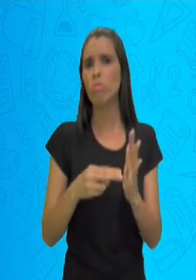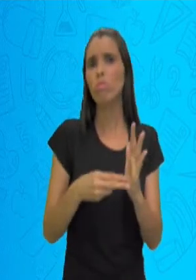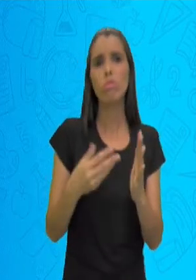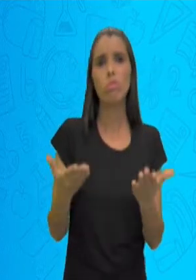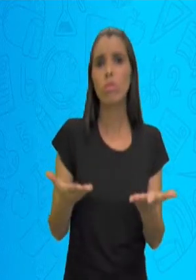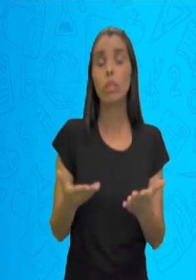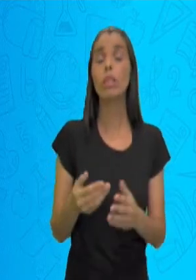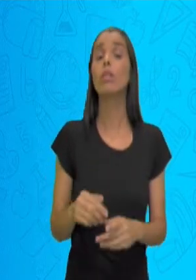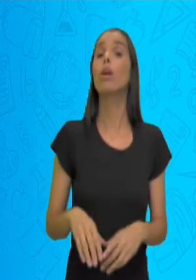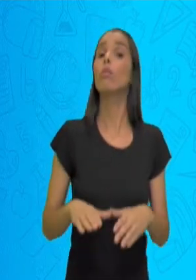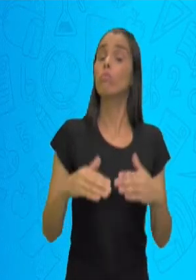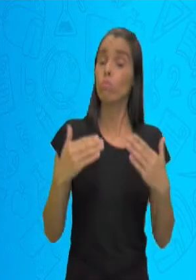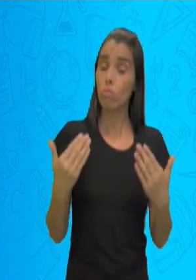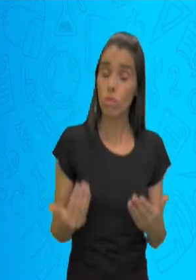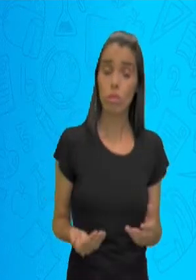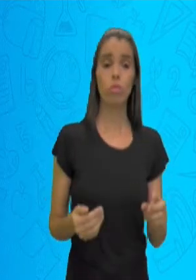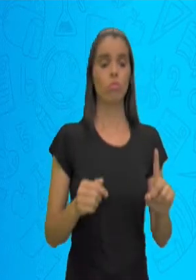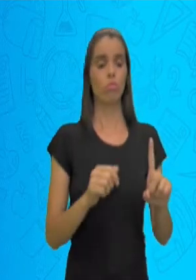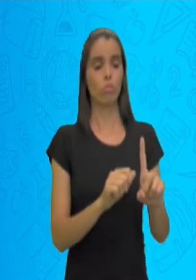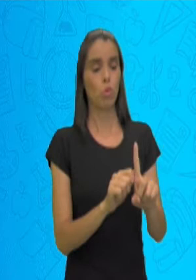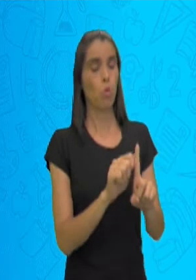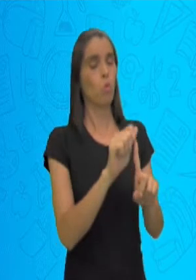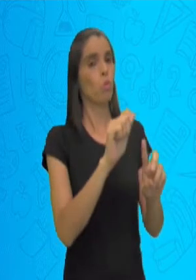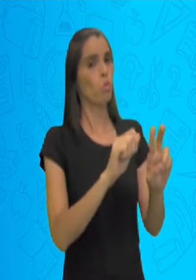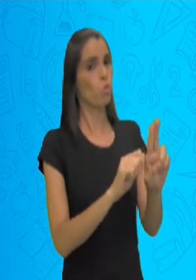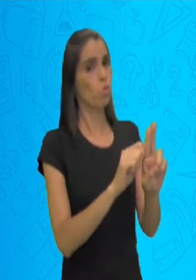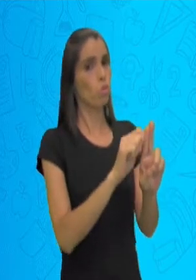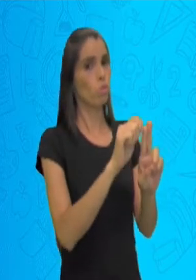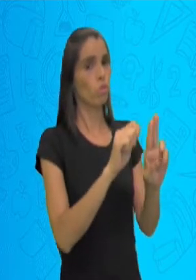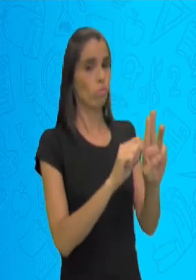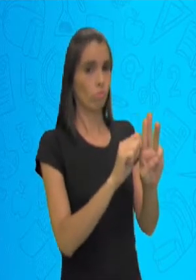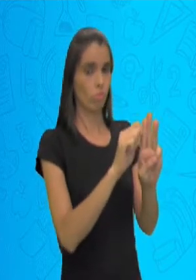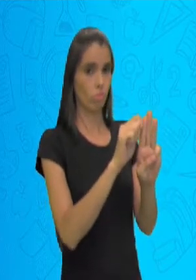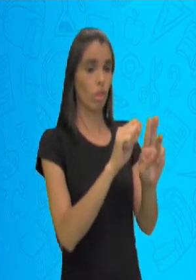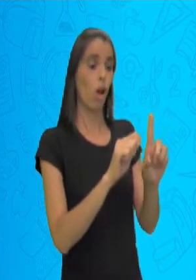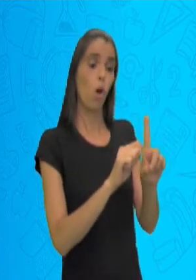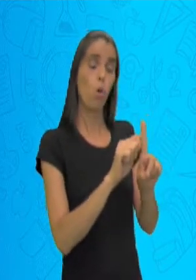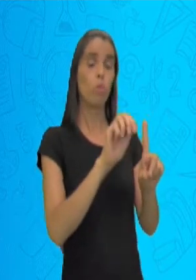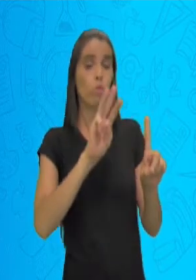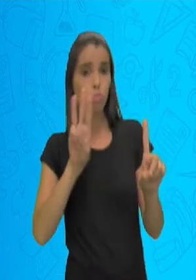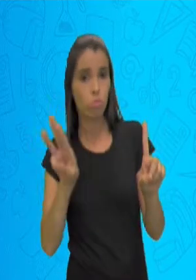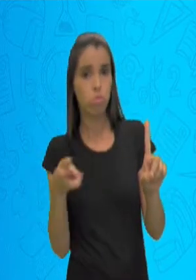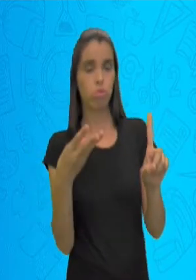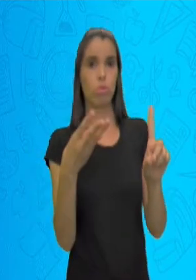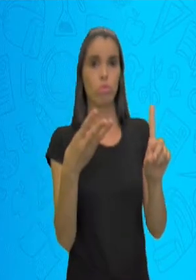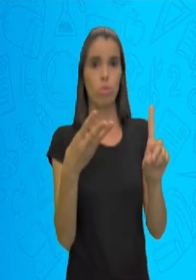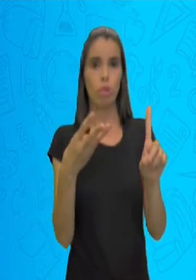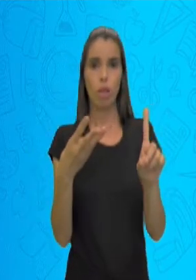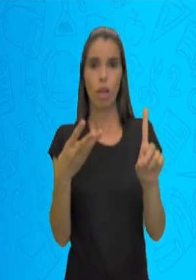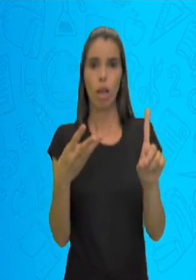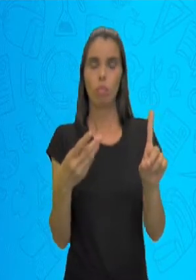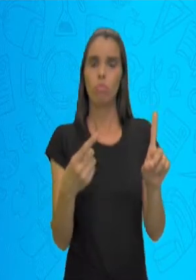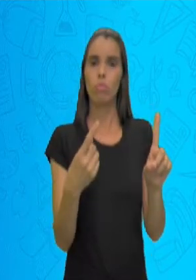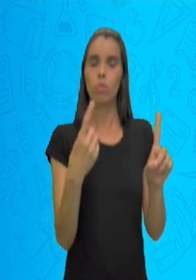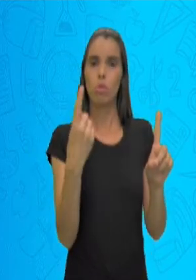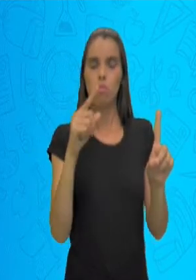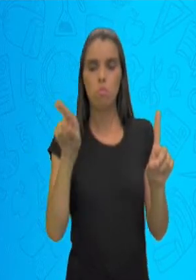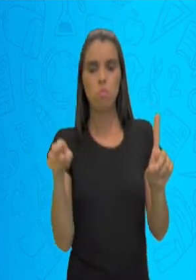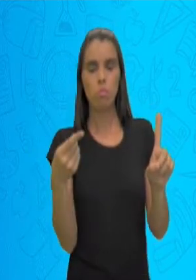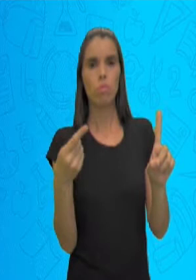contamos 1000, 2000, 3000, 4000. É um número composto